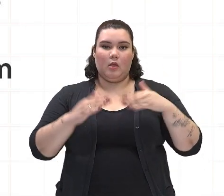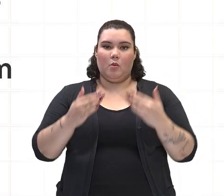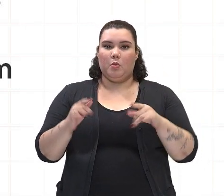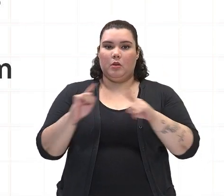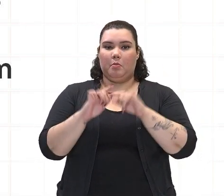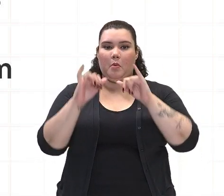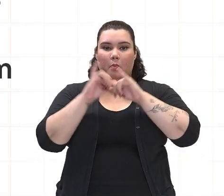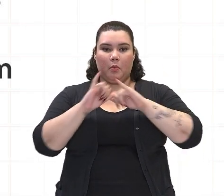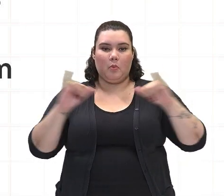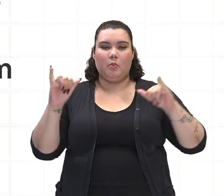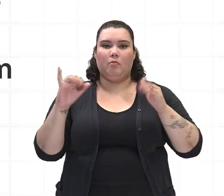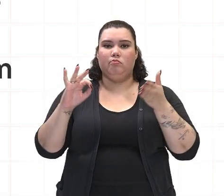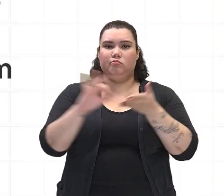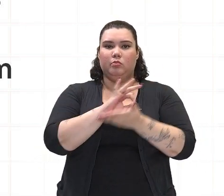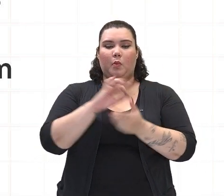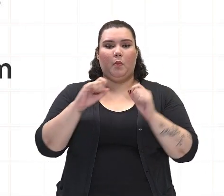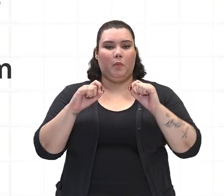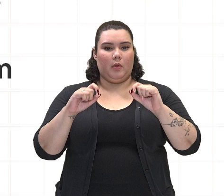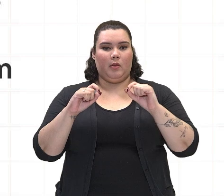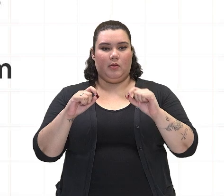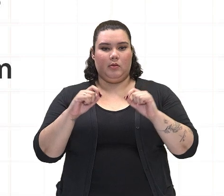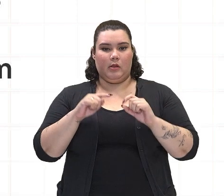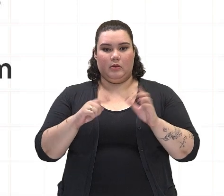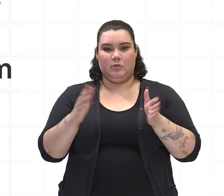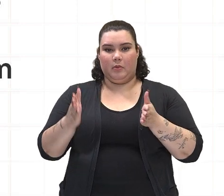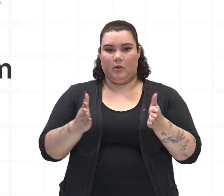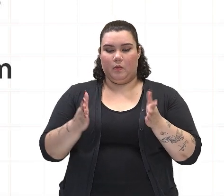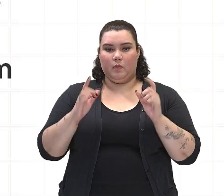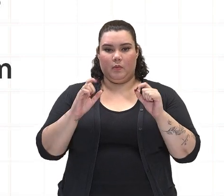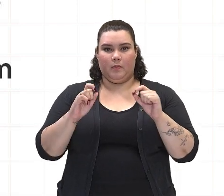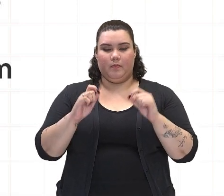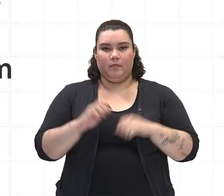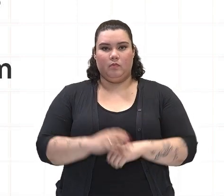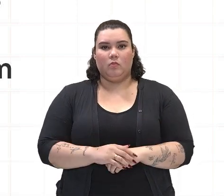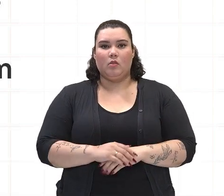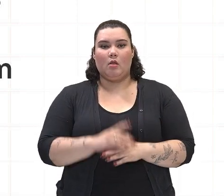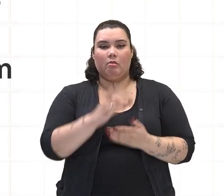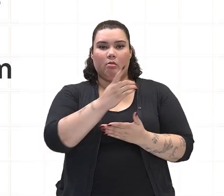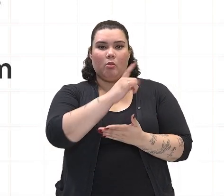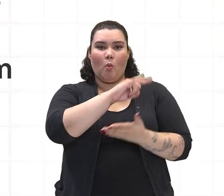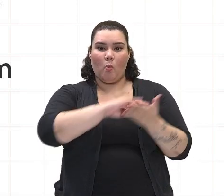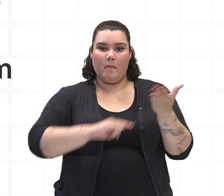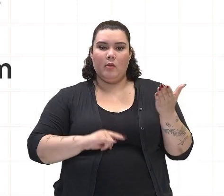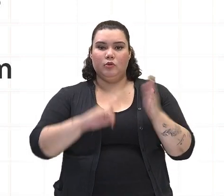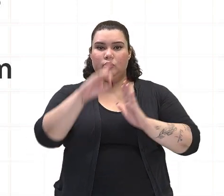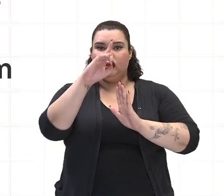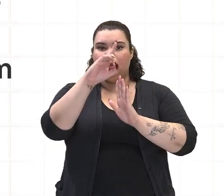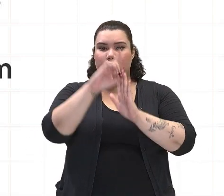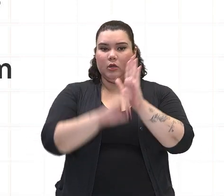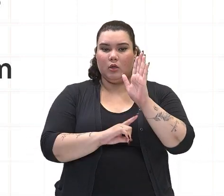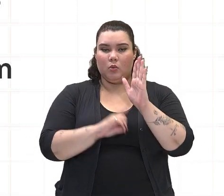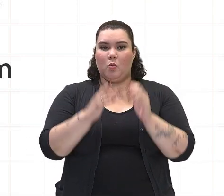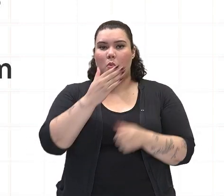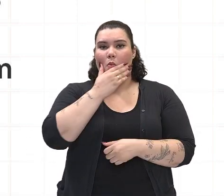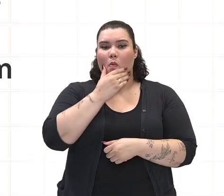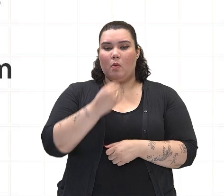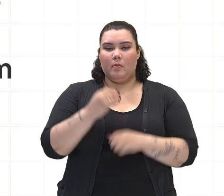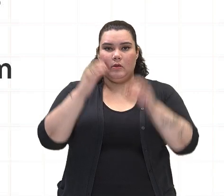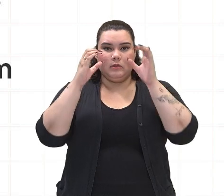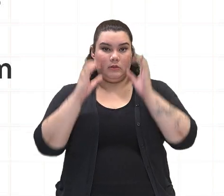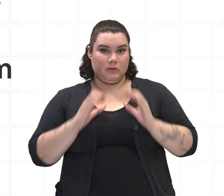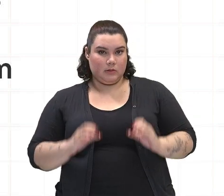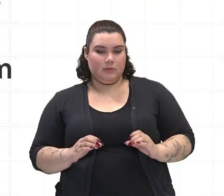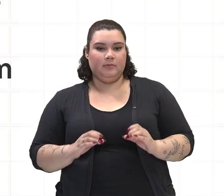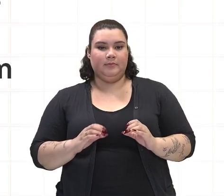também, nessa primeira fase aí, nesse primeiro momento, a Declaração dos Direitos do Homem e do Cidadão, que nós